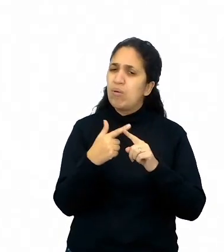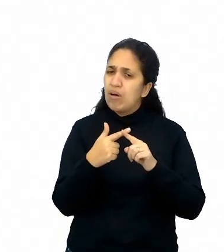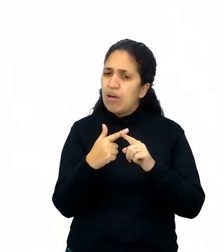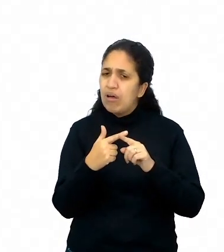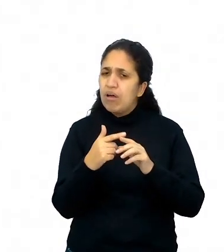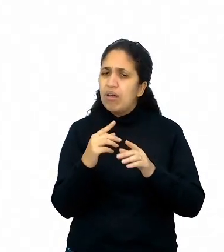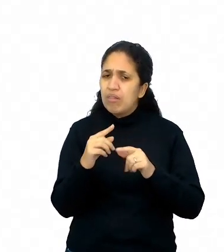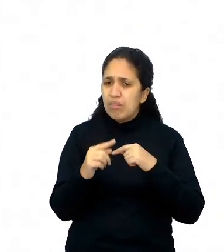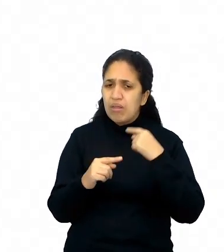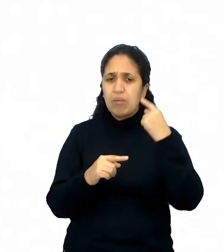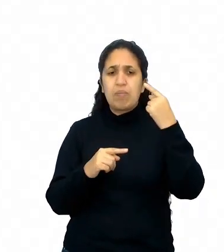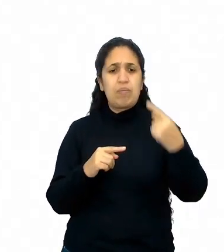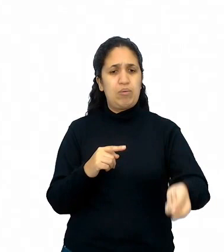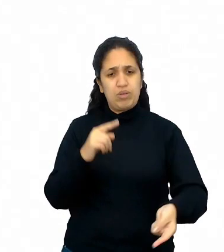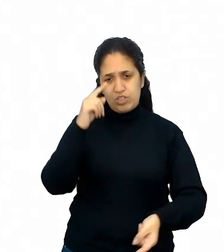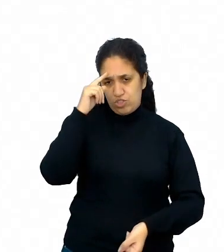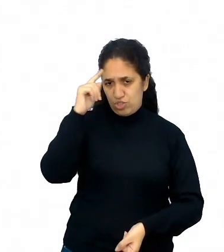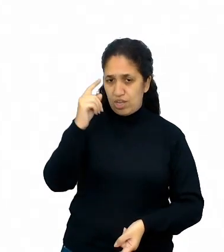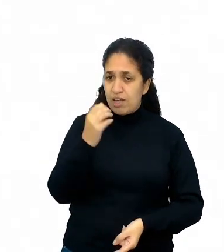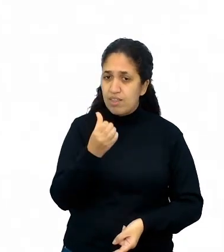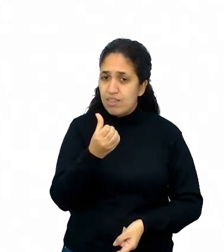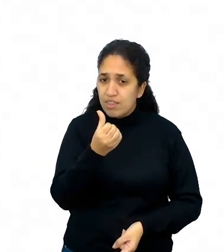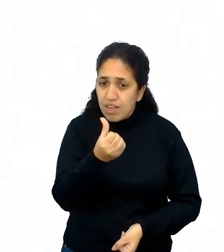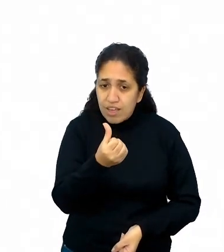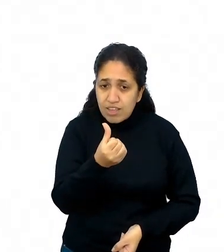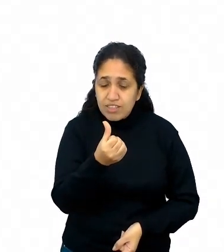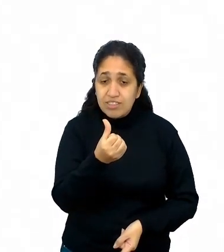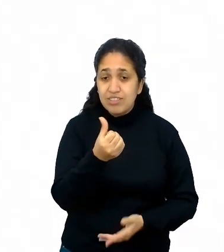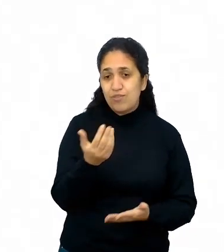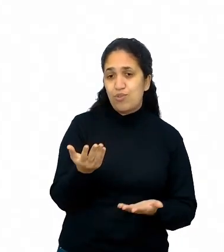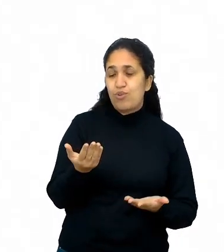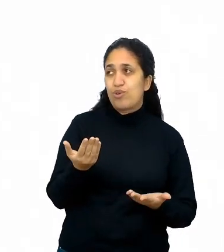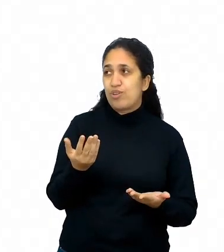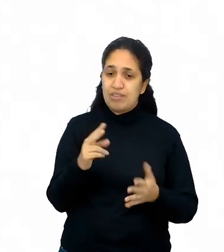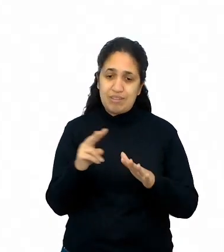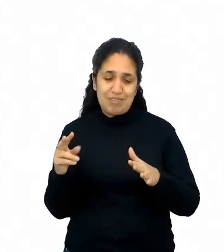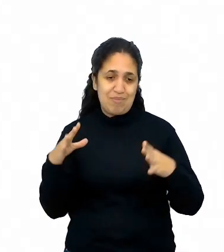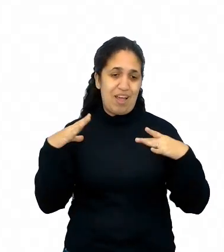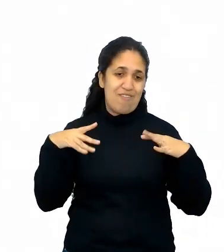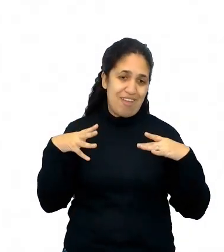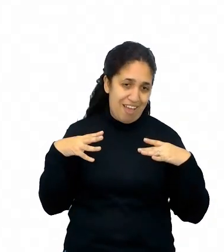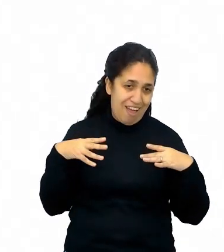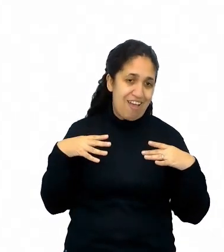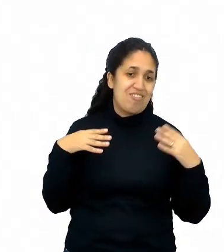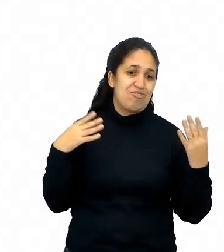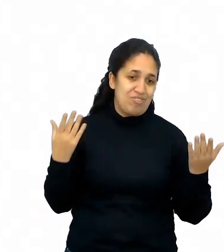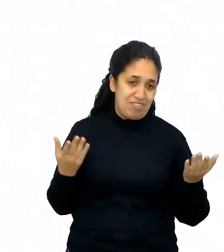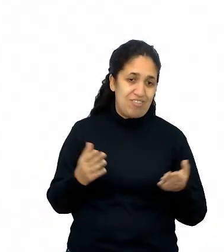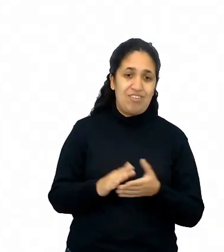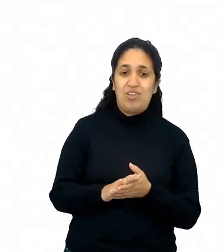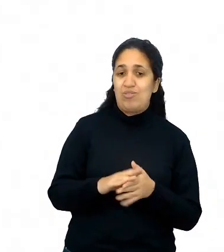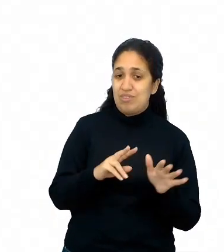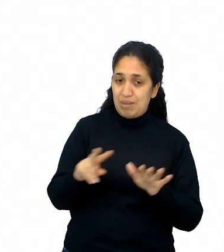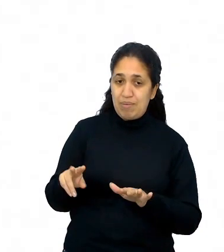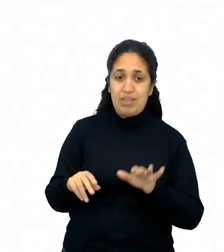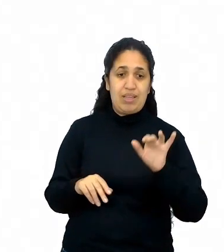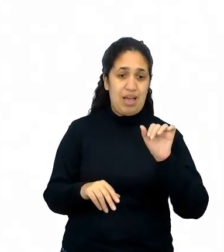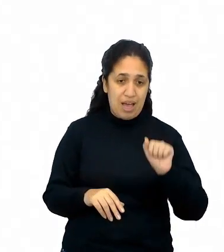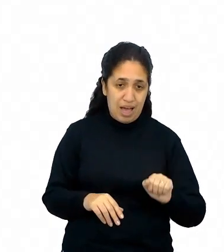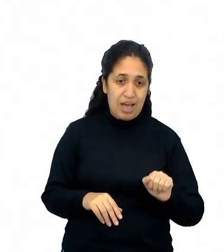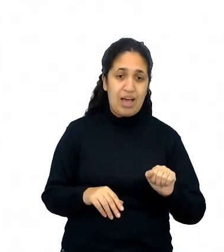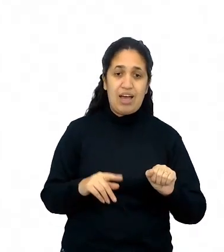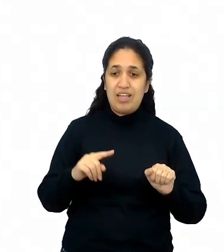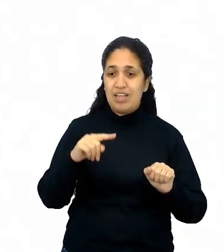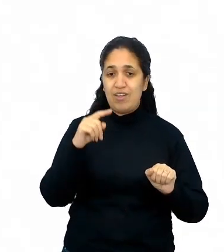em seguida, no dia 6, a gente teve essa semana aí de feriado. Então, foi semana A,